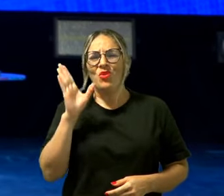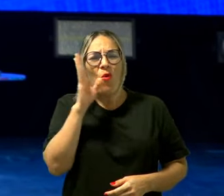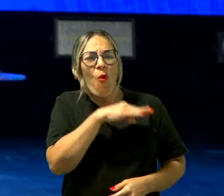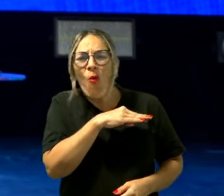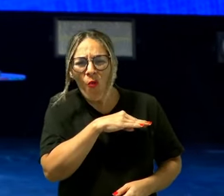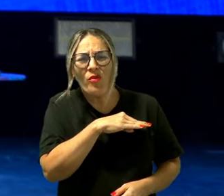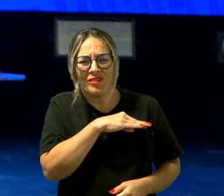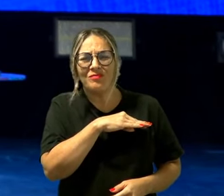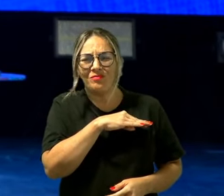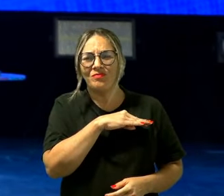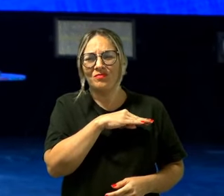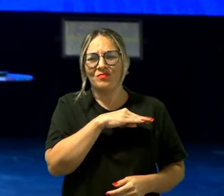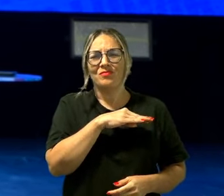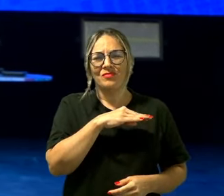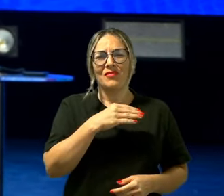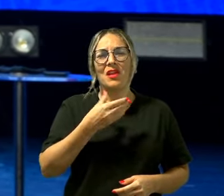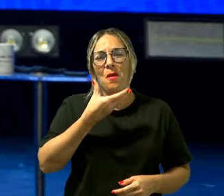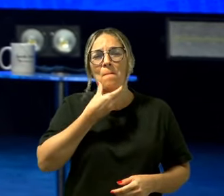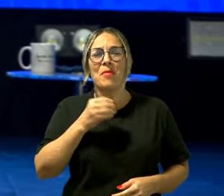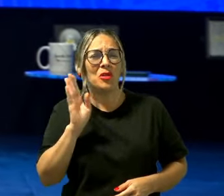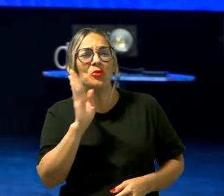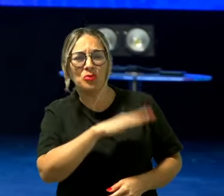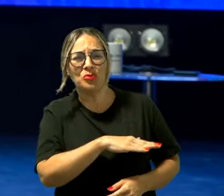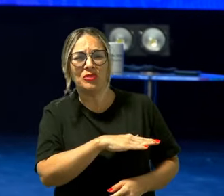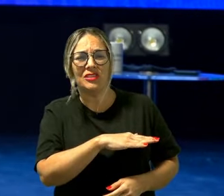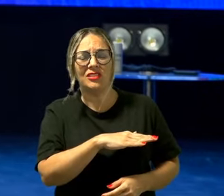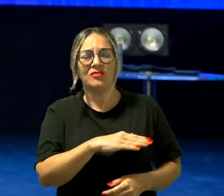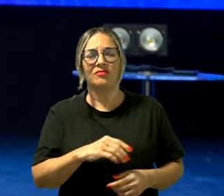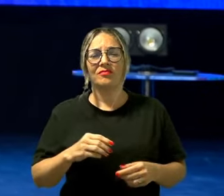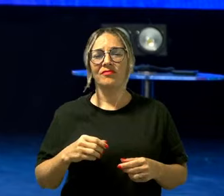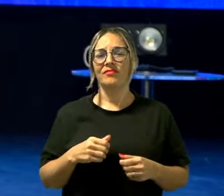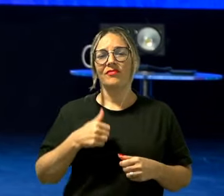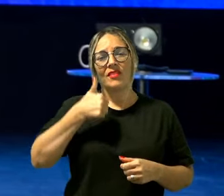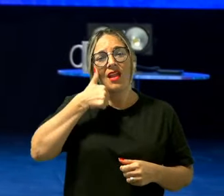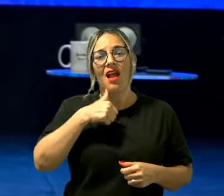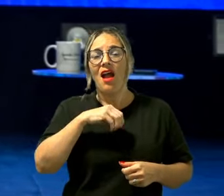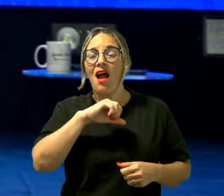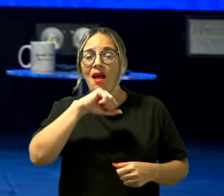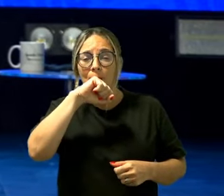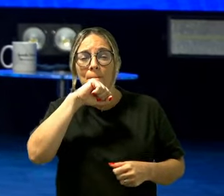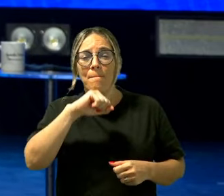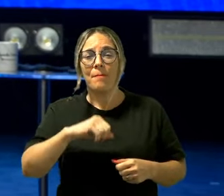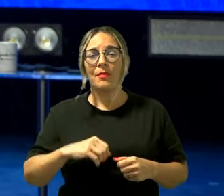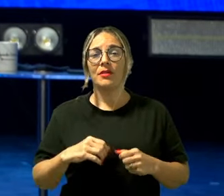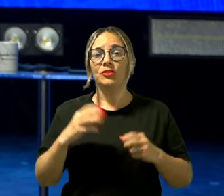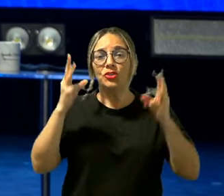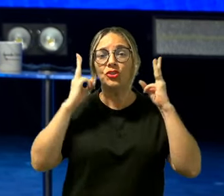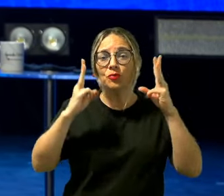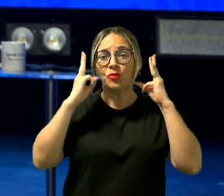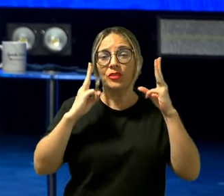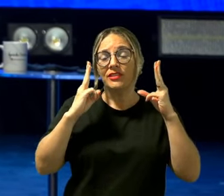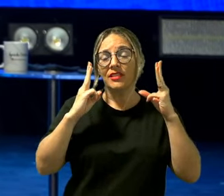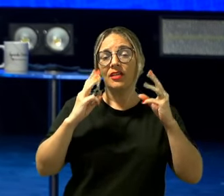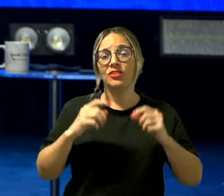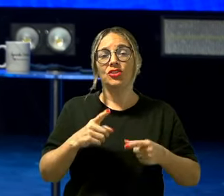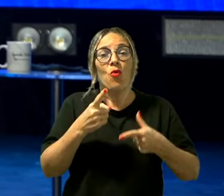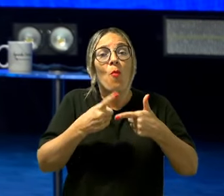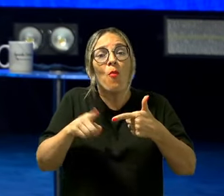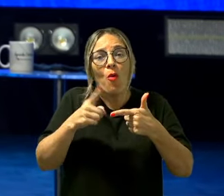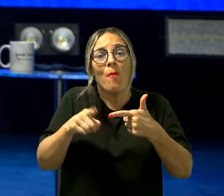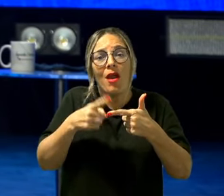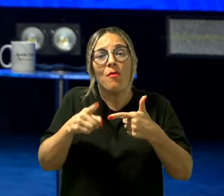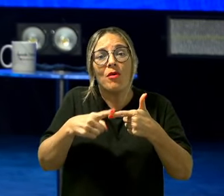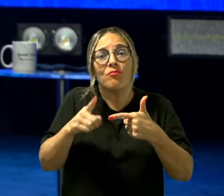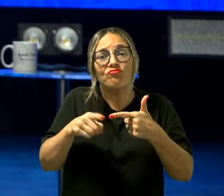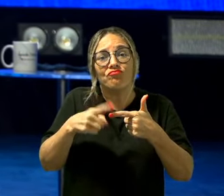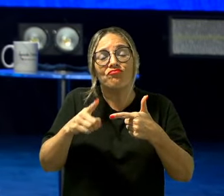Humanamente falando, Joquebede tem um problema. Mas na palavra que Deus havia liberado, na verdade ela estava